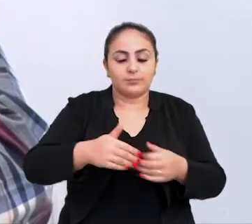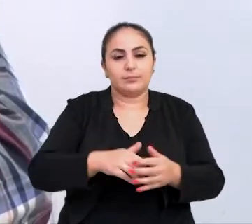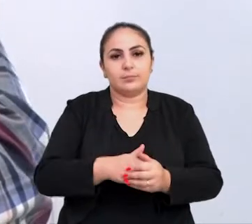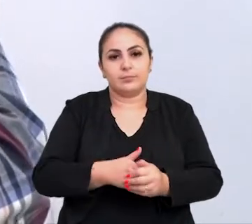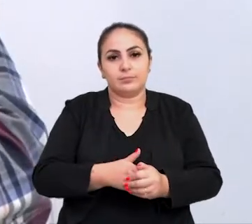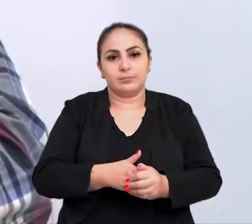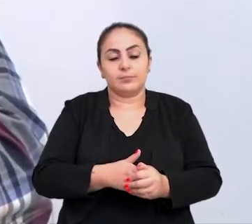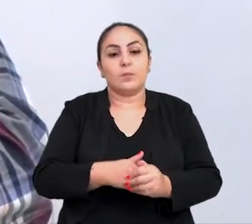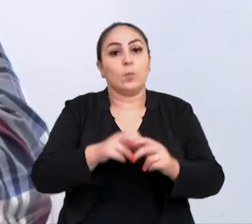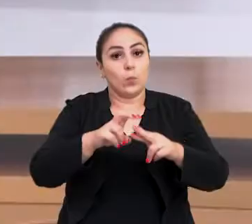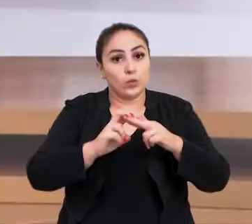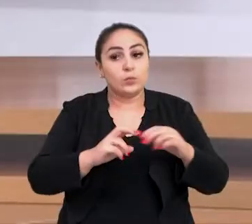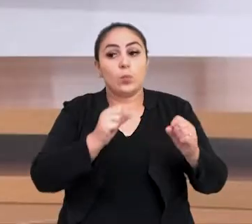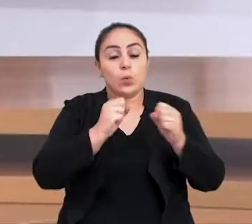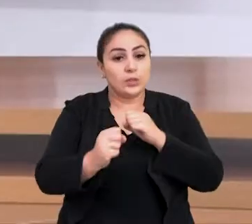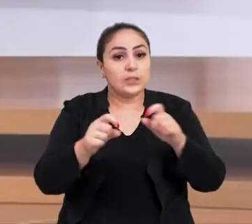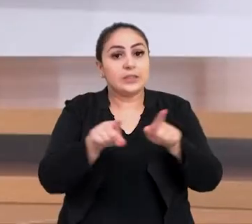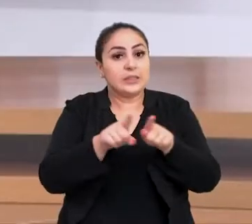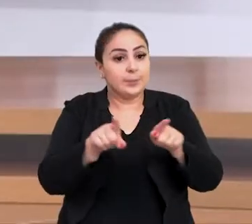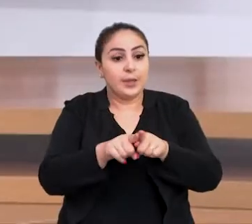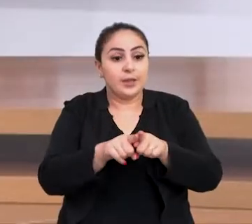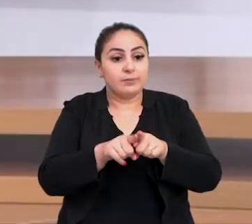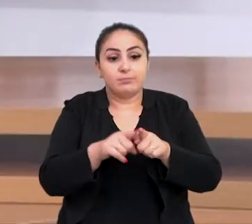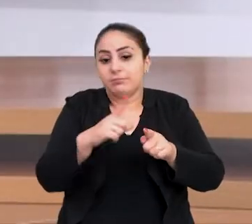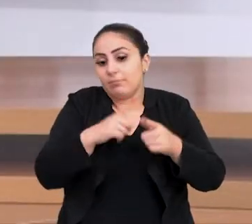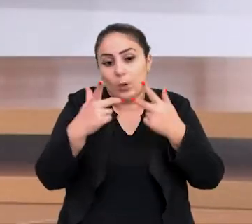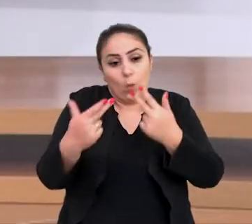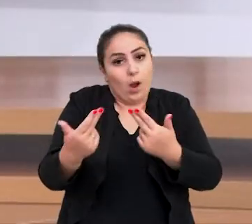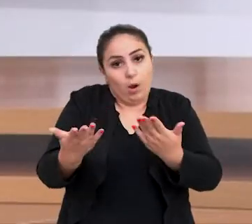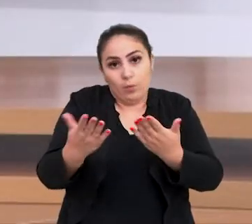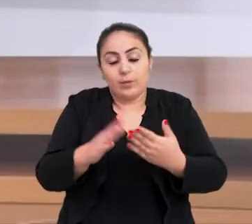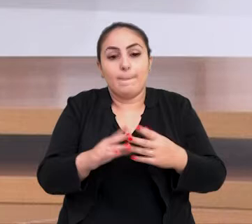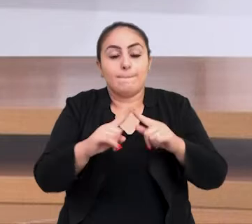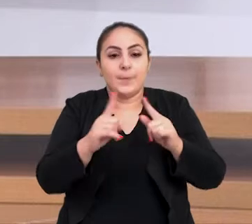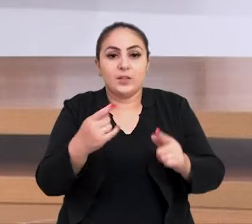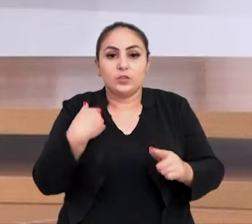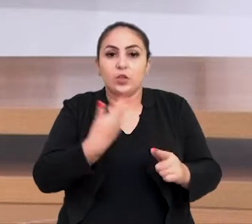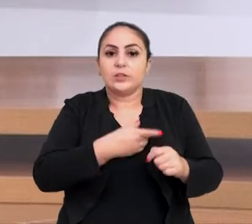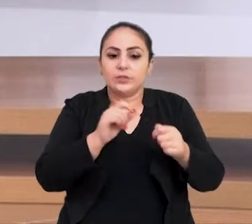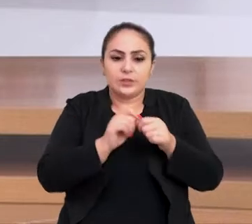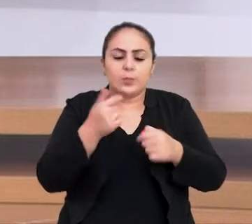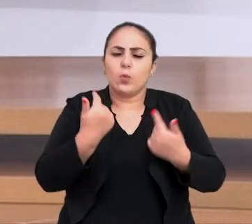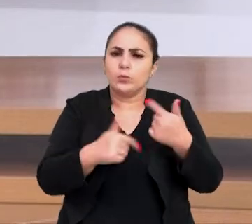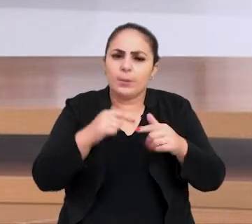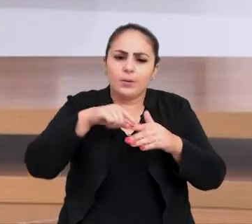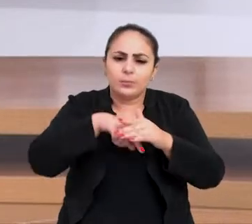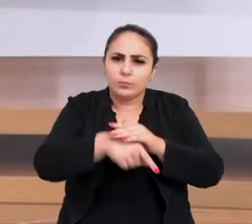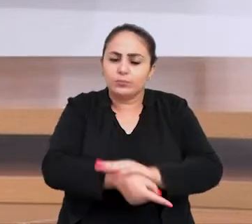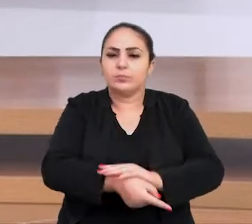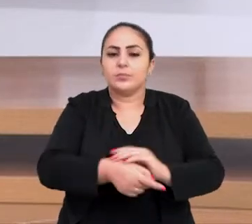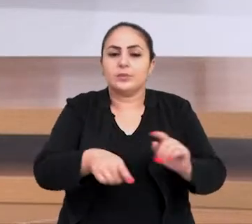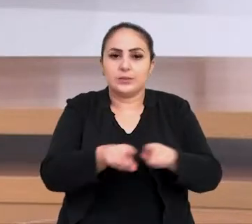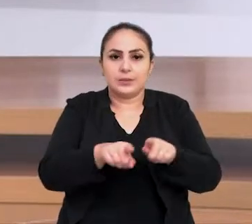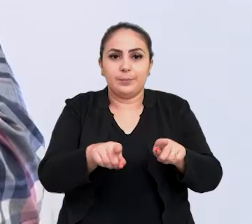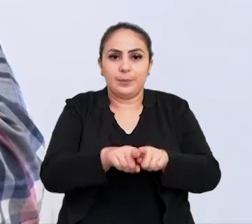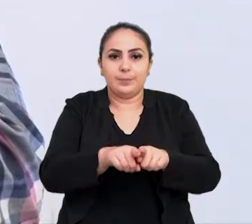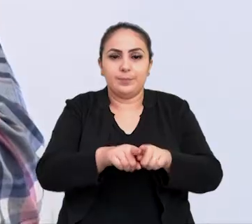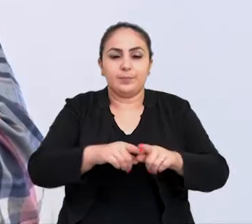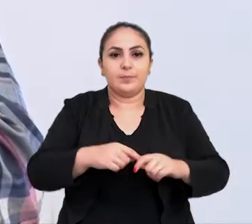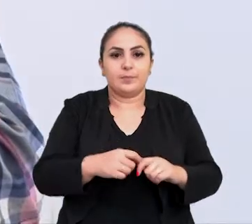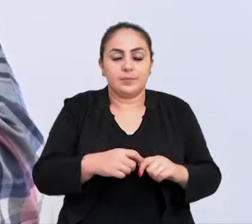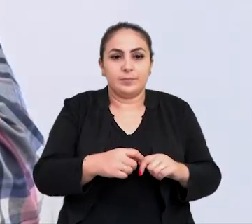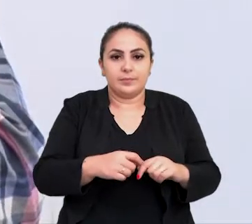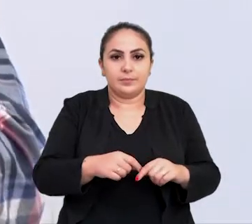anos. Então, poderia também passar por isso, porque a gente fez um trabalho muito intenso